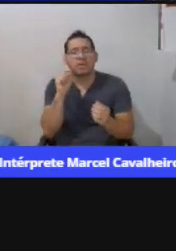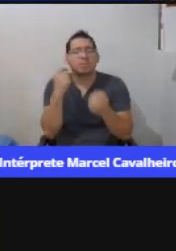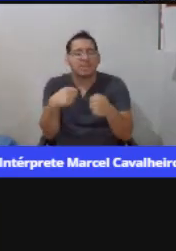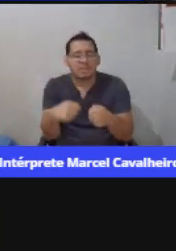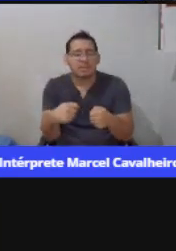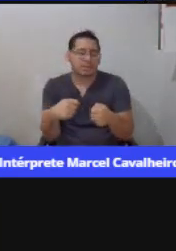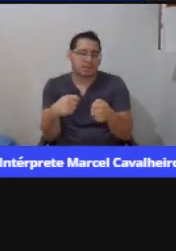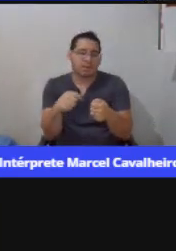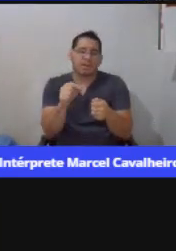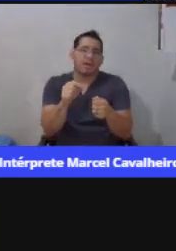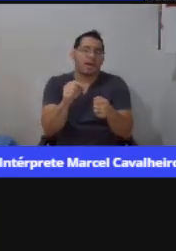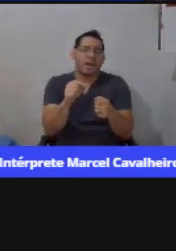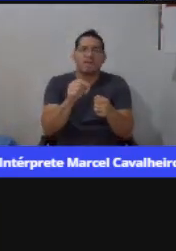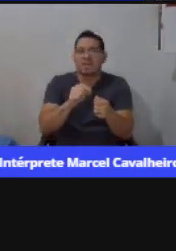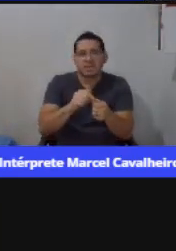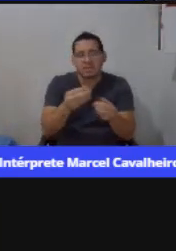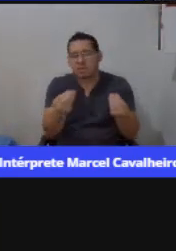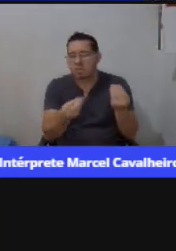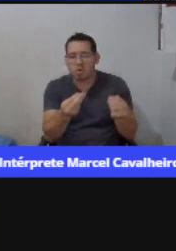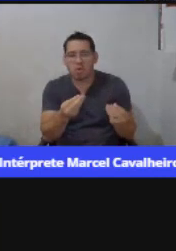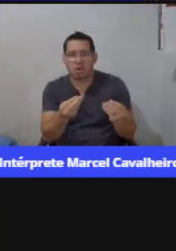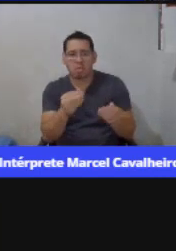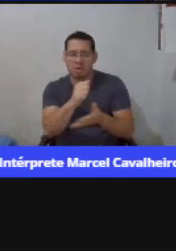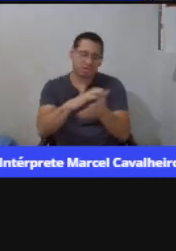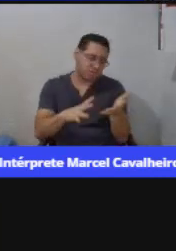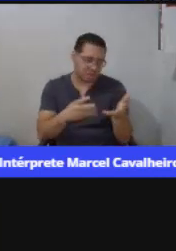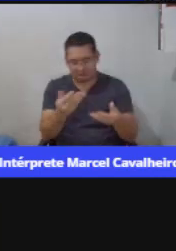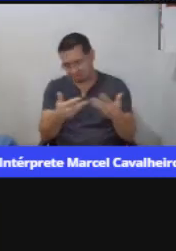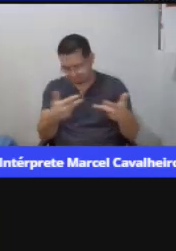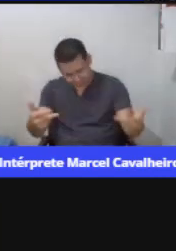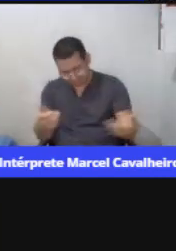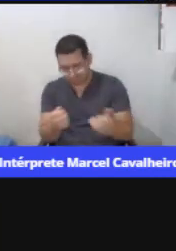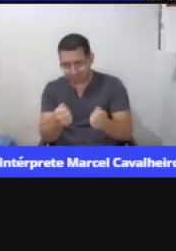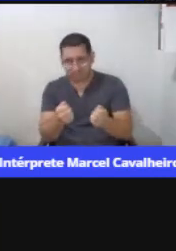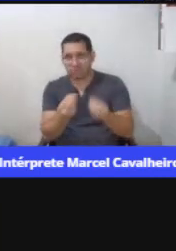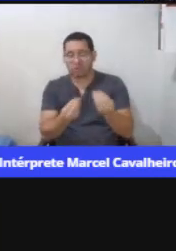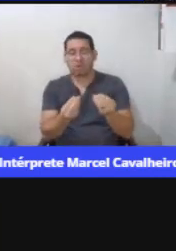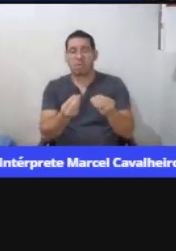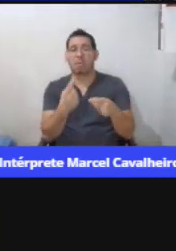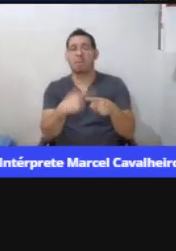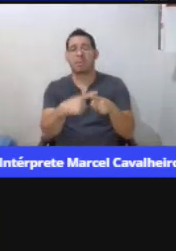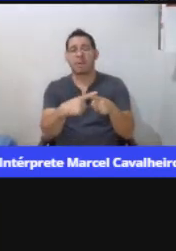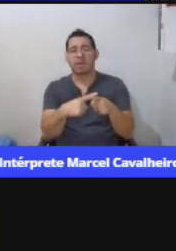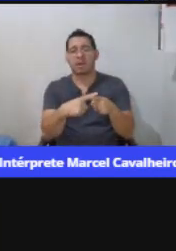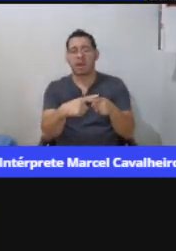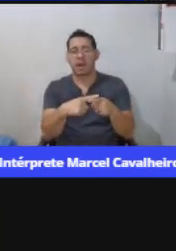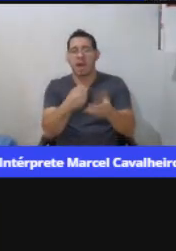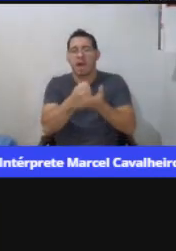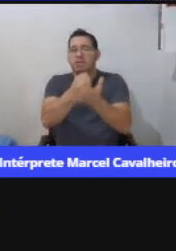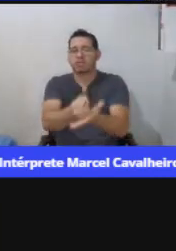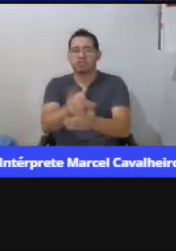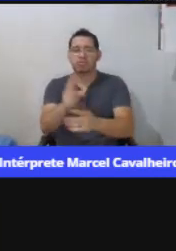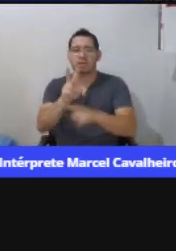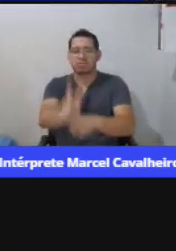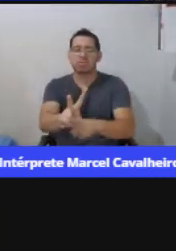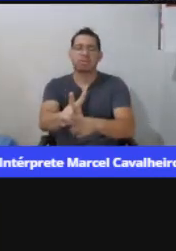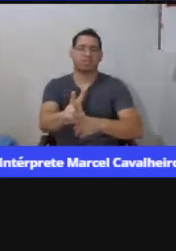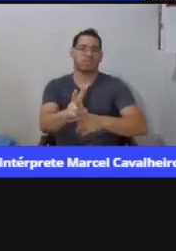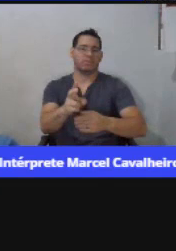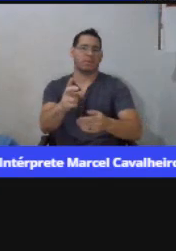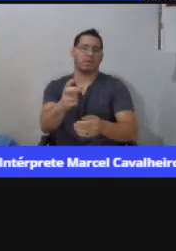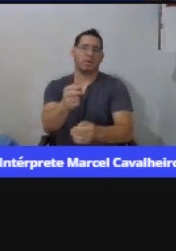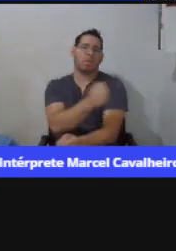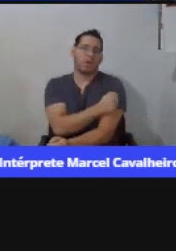alunos. E a gente também tem que saber que está ciente de que a gente não sabe como que vai chegar à escola